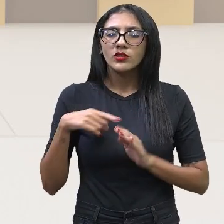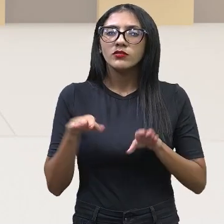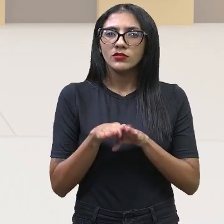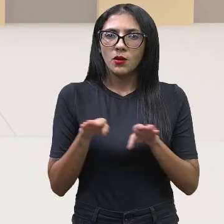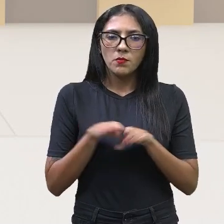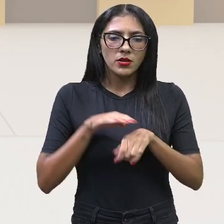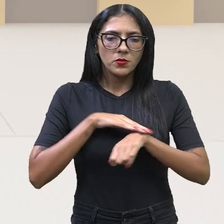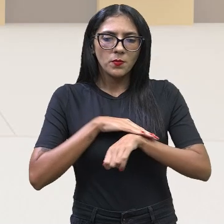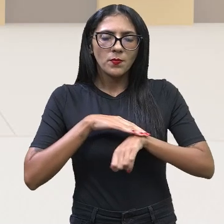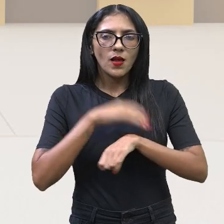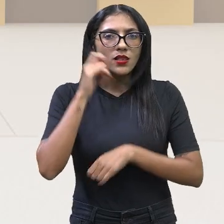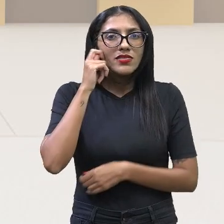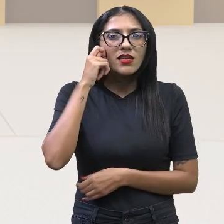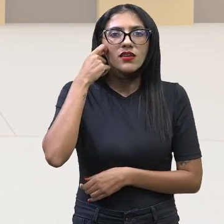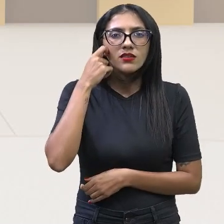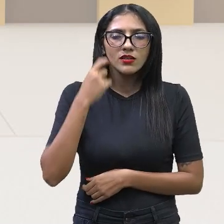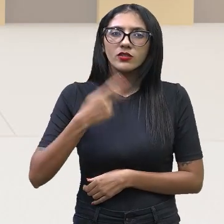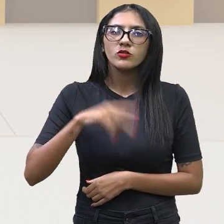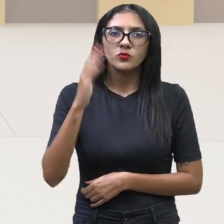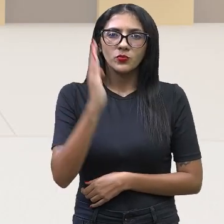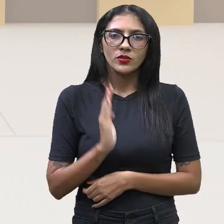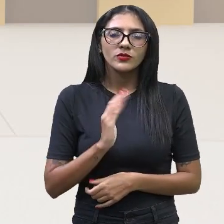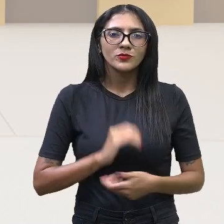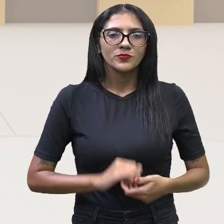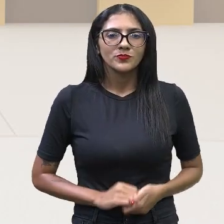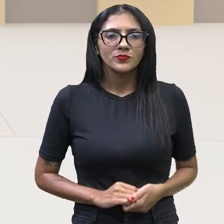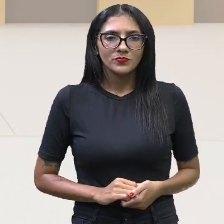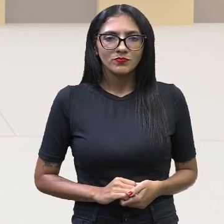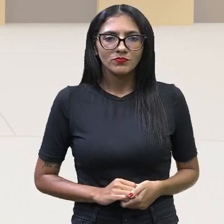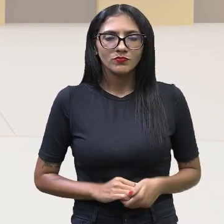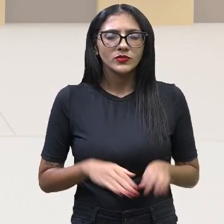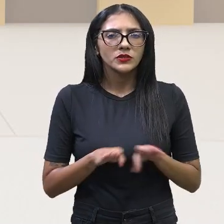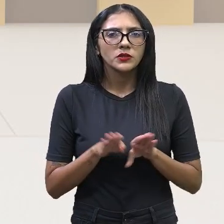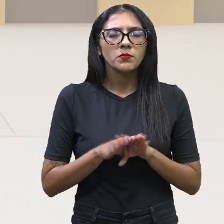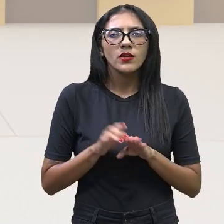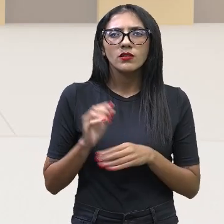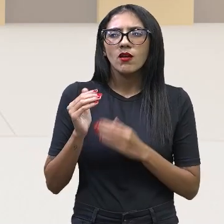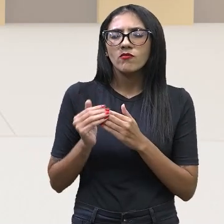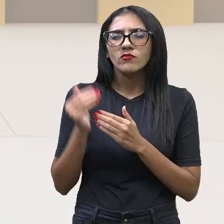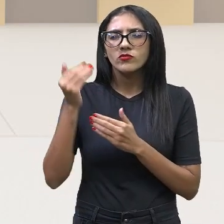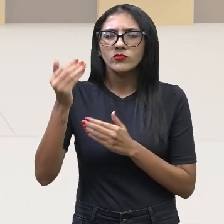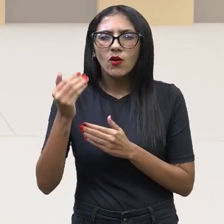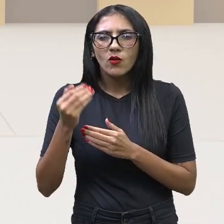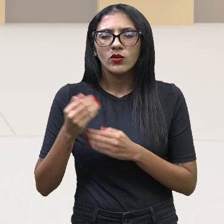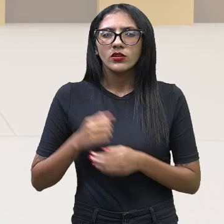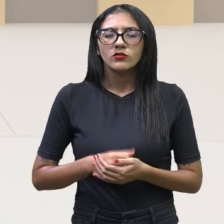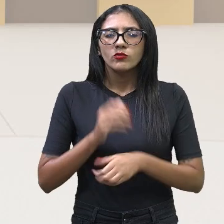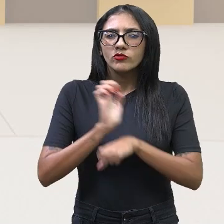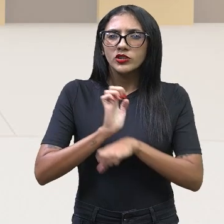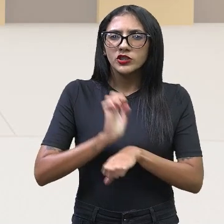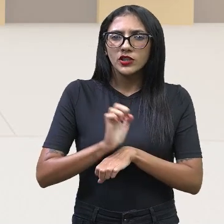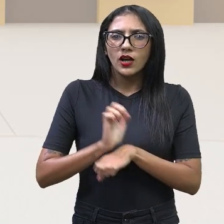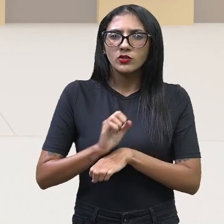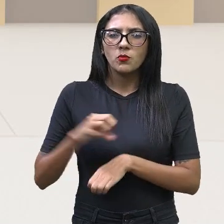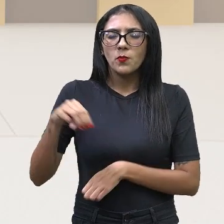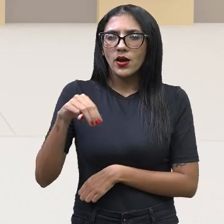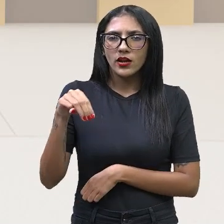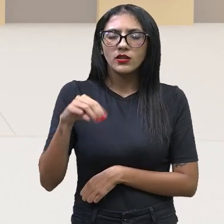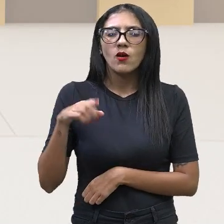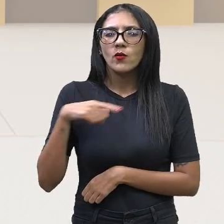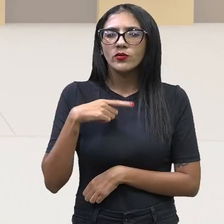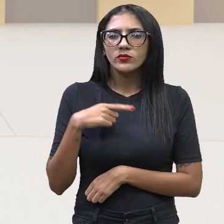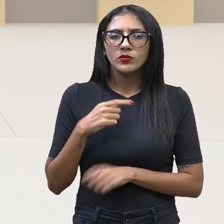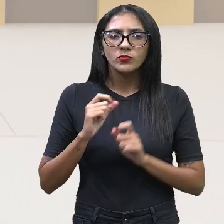de negro com uma branca. Nós vamos ter, no Maranhão, teve uma escritora lá, esqueci o nome dela agora, mas é